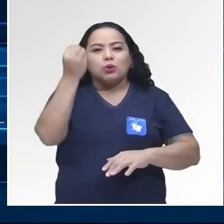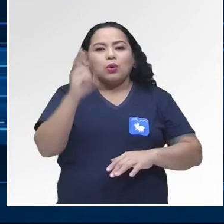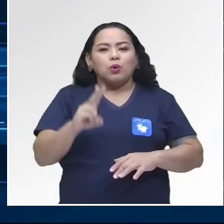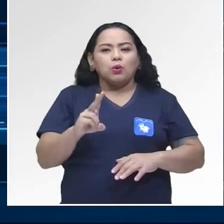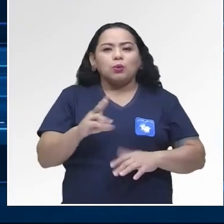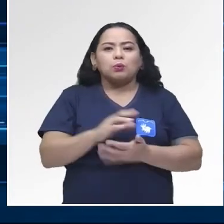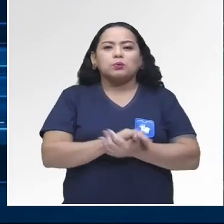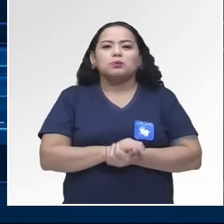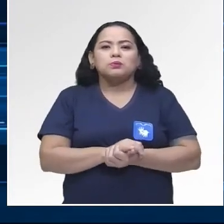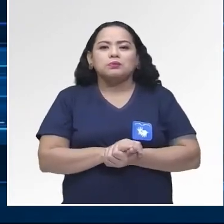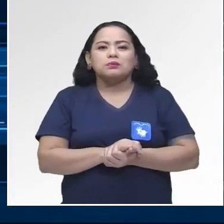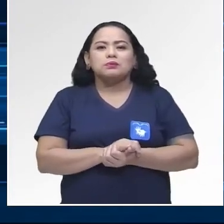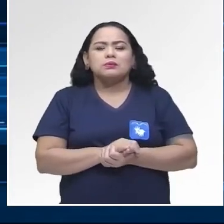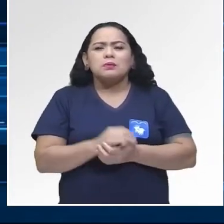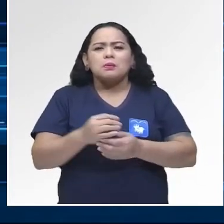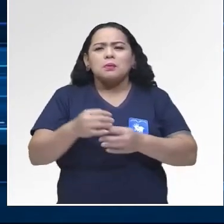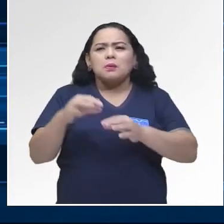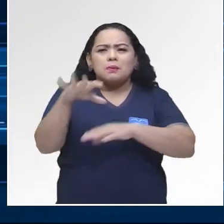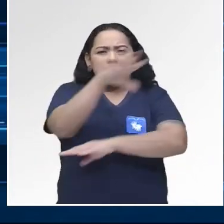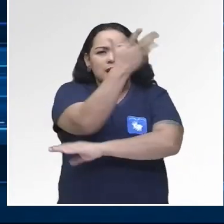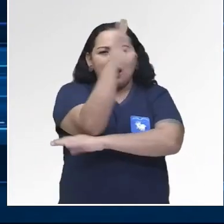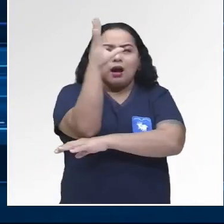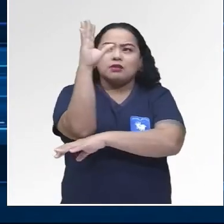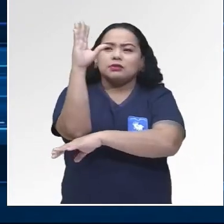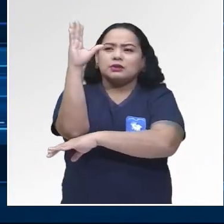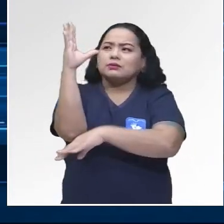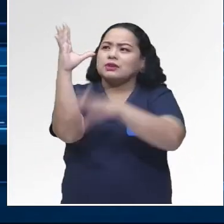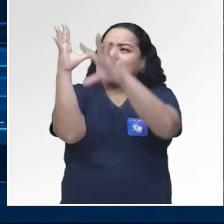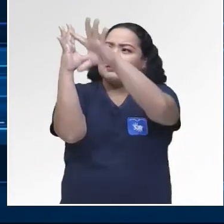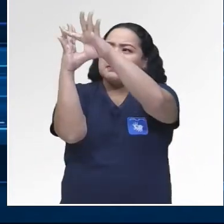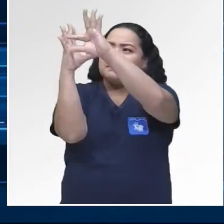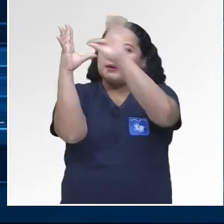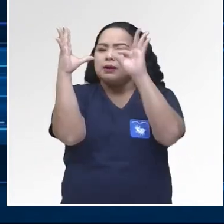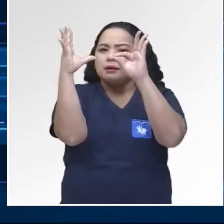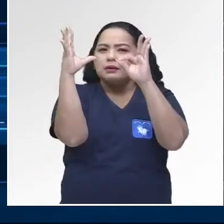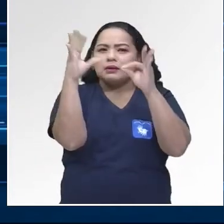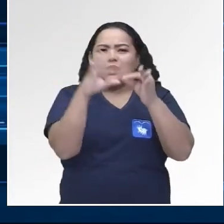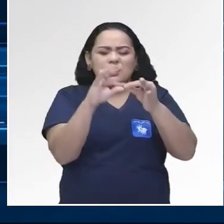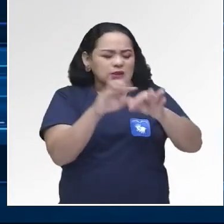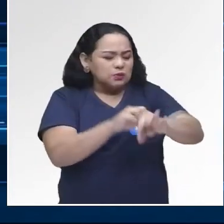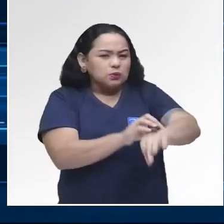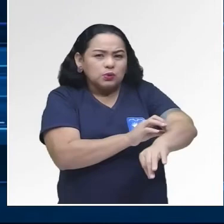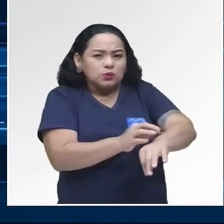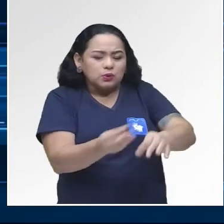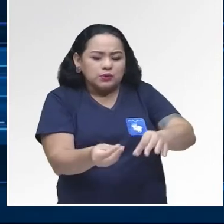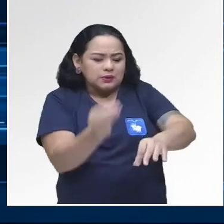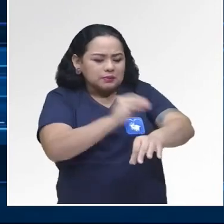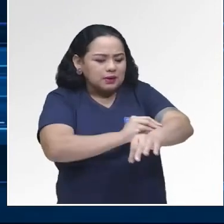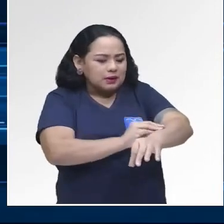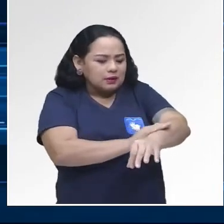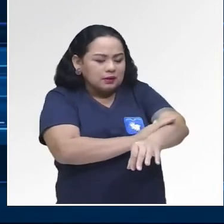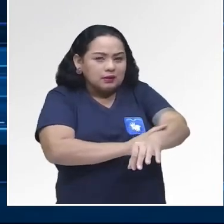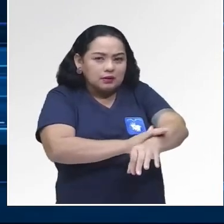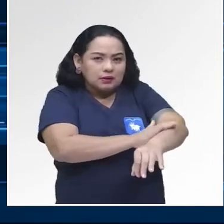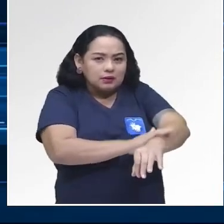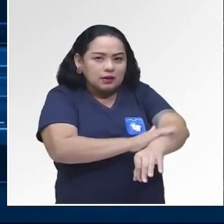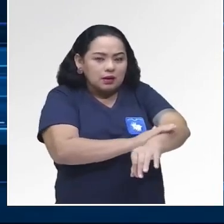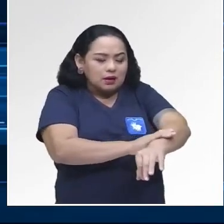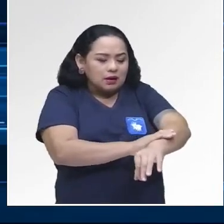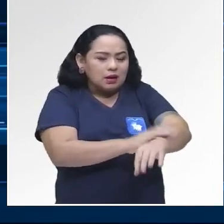planta, colocou uma folha no braço, no cotovelo, né, em cima de uma ferida, e ela ajudou a